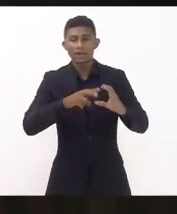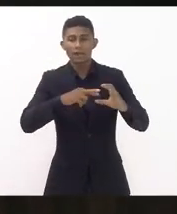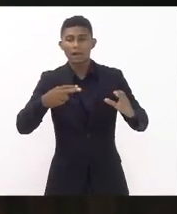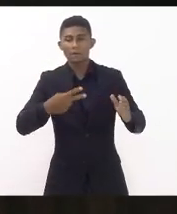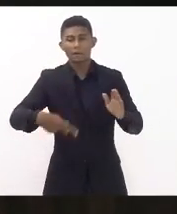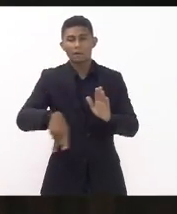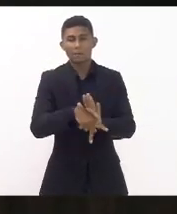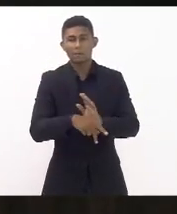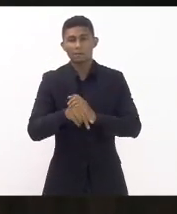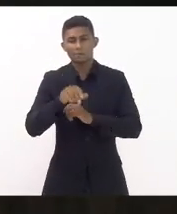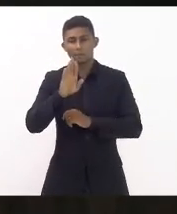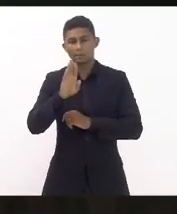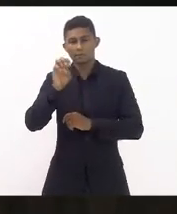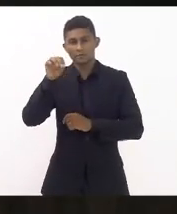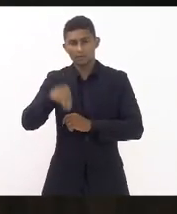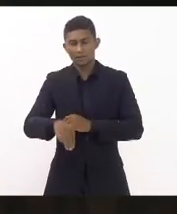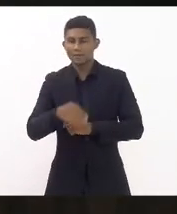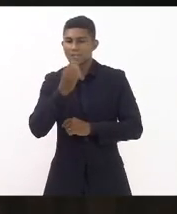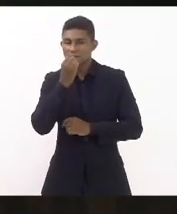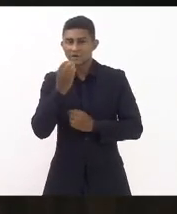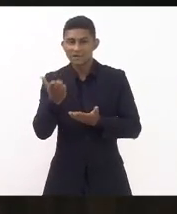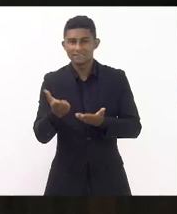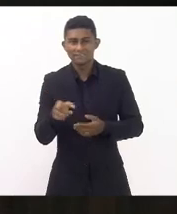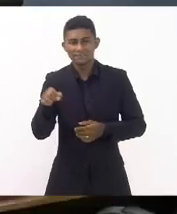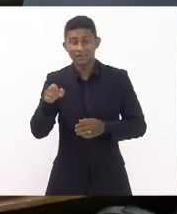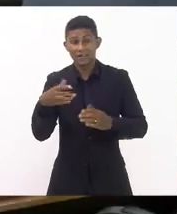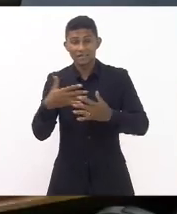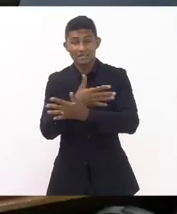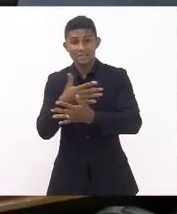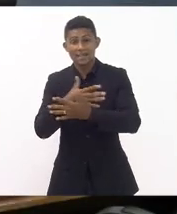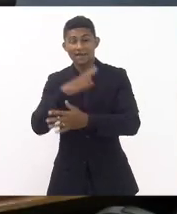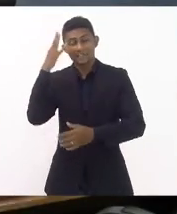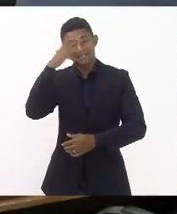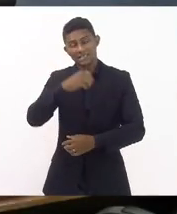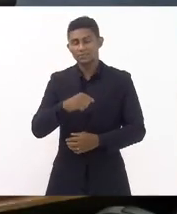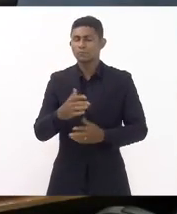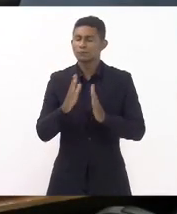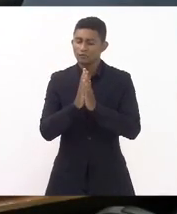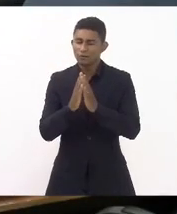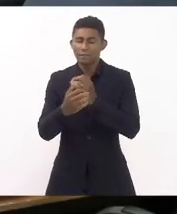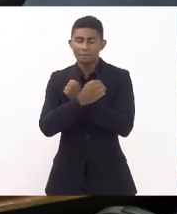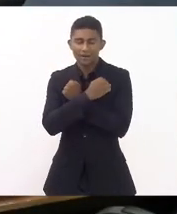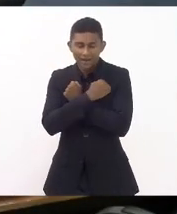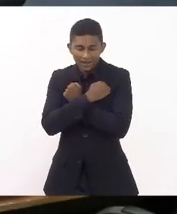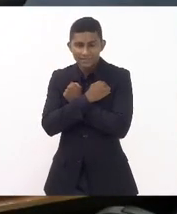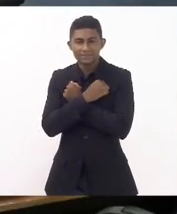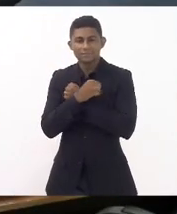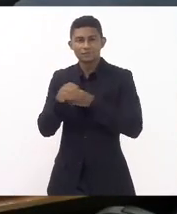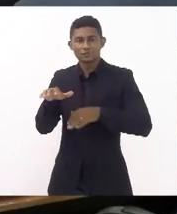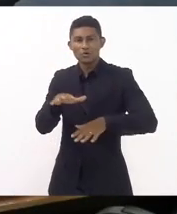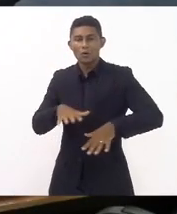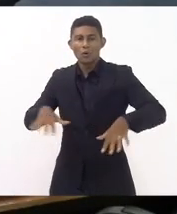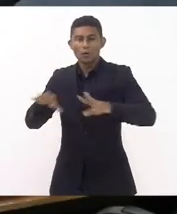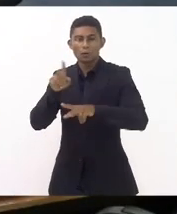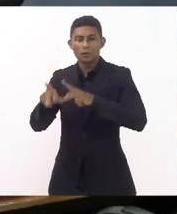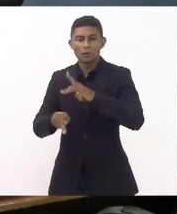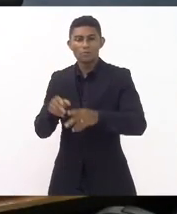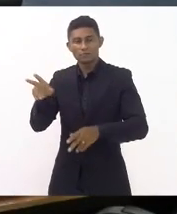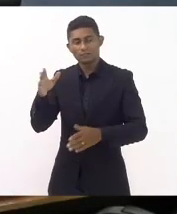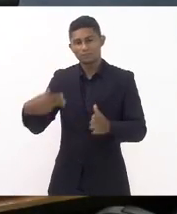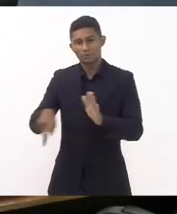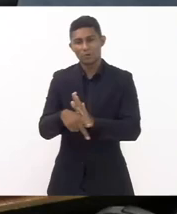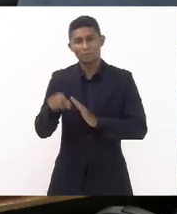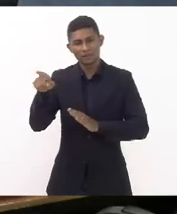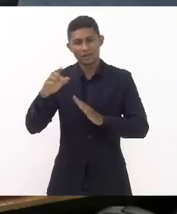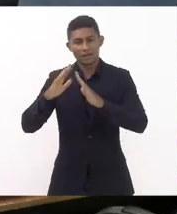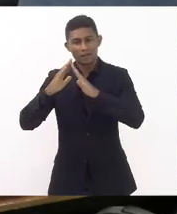Mansa. Muito bem-vindo à linda e querida cidade de Barra Mansa. Mando meu abraço para todos os moradores de Barra Mansa.